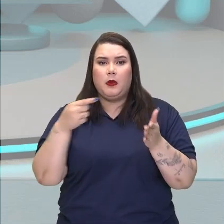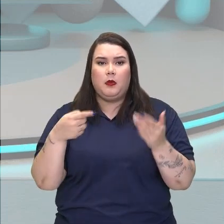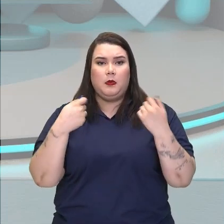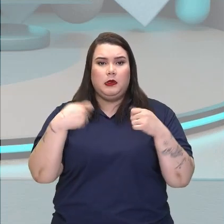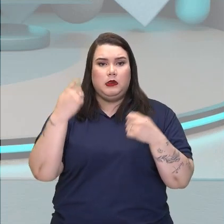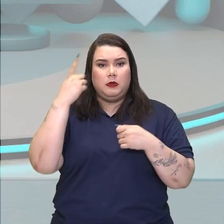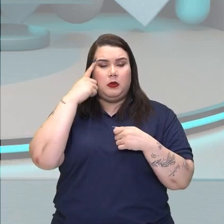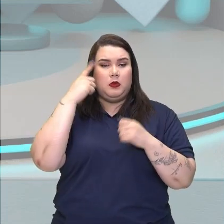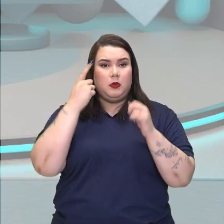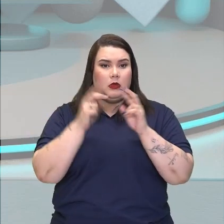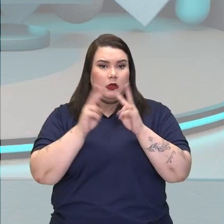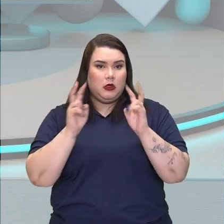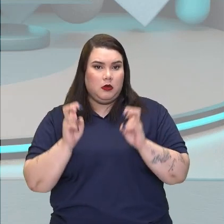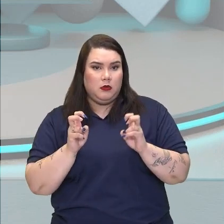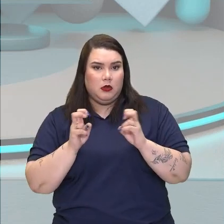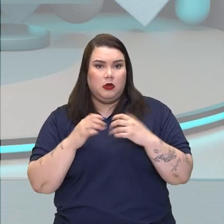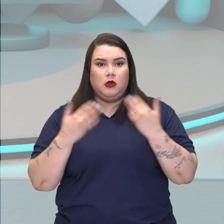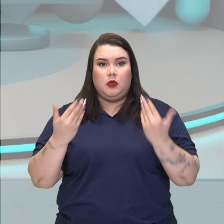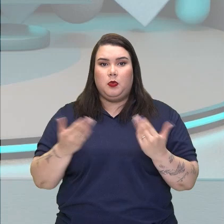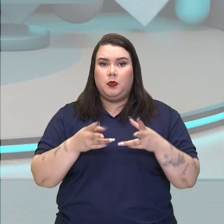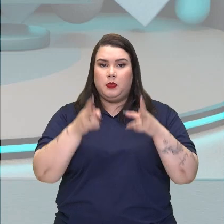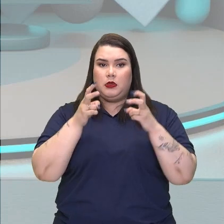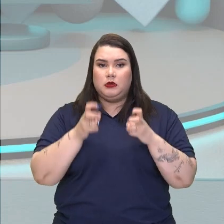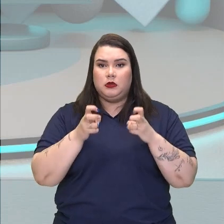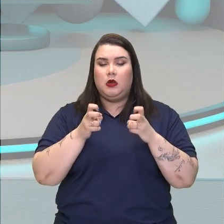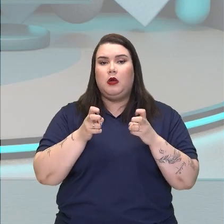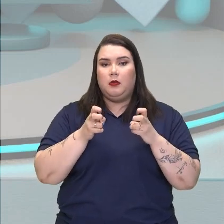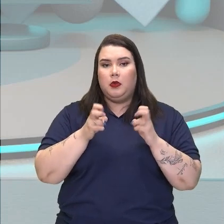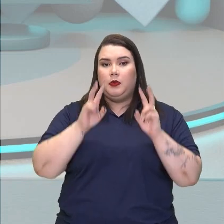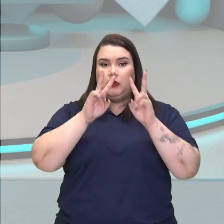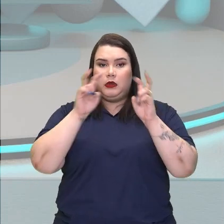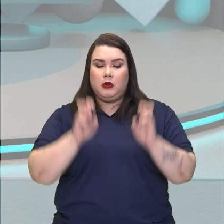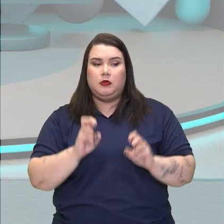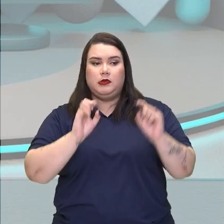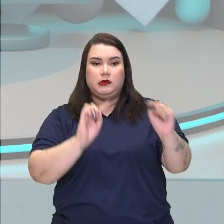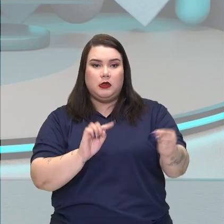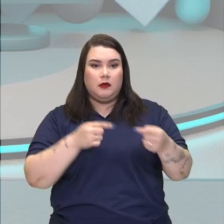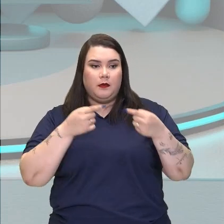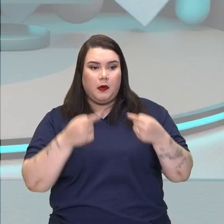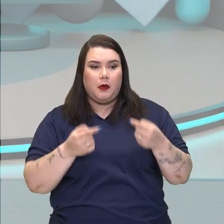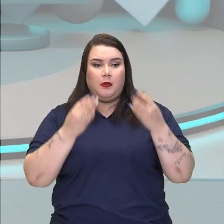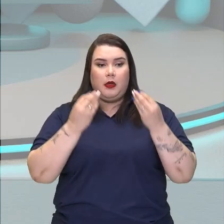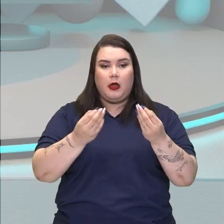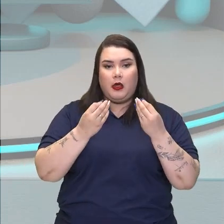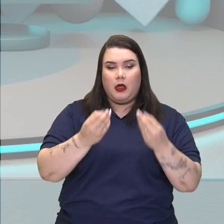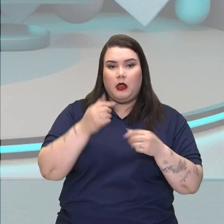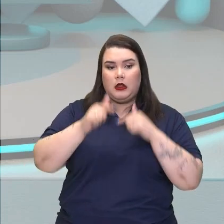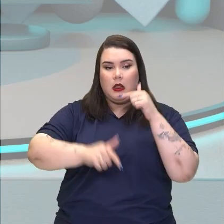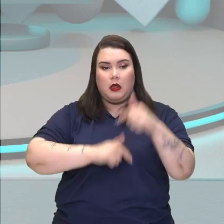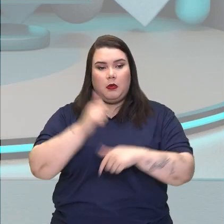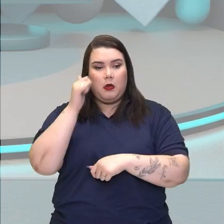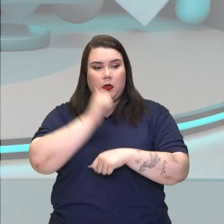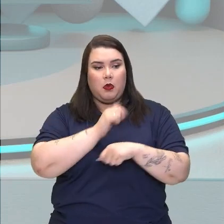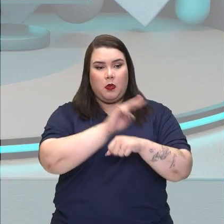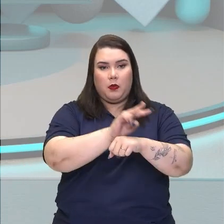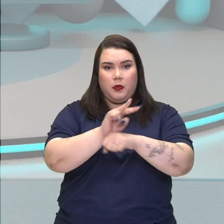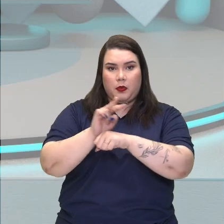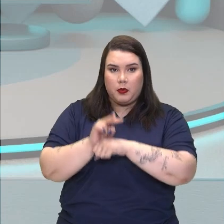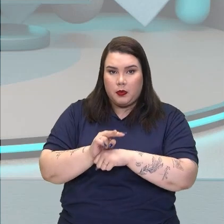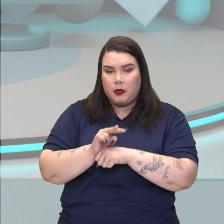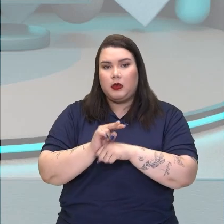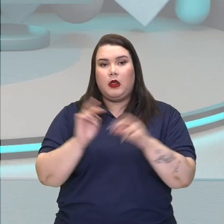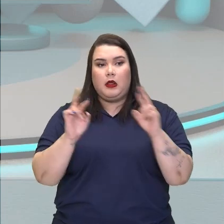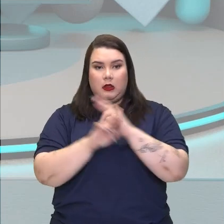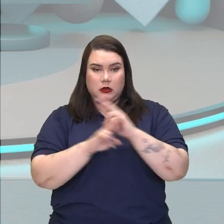o que? O tema. Então, vocês viram qual é o tema. Desafios para a invisibilidade do trabalho de cuidado em relação